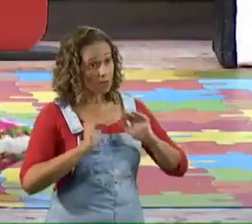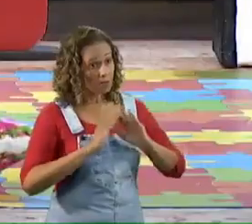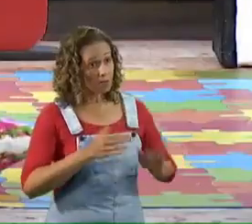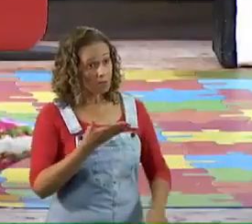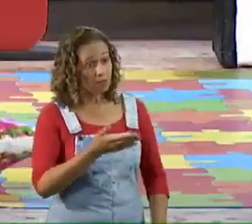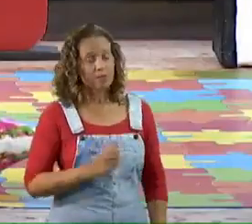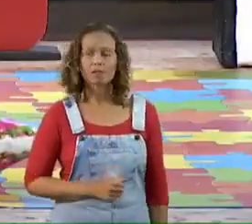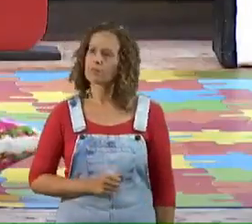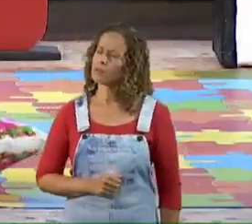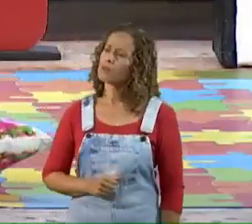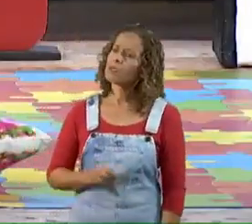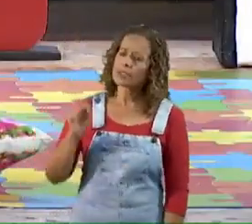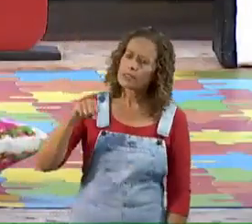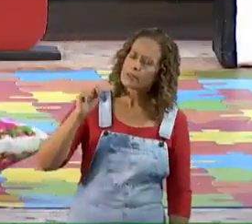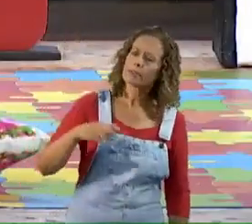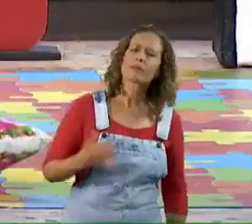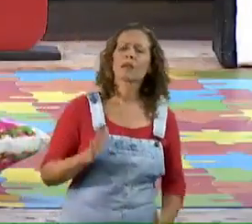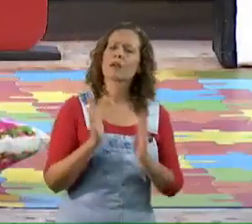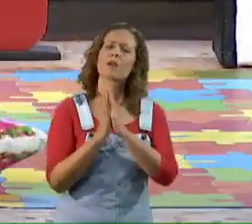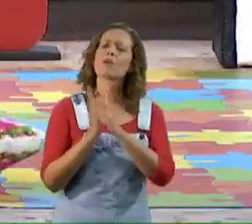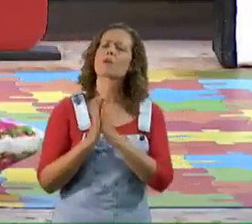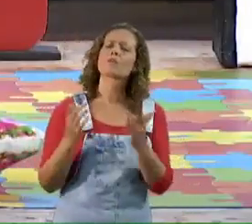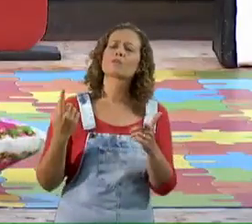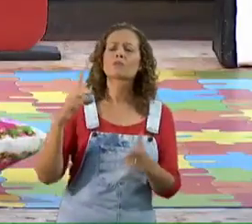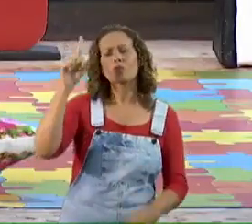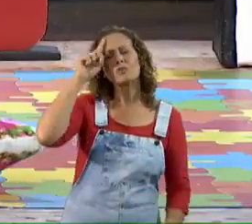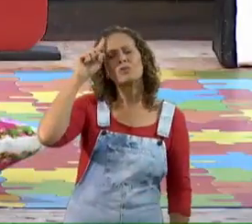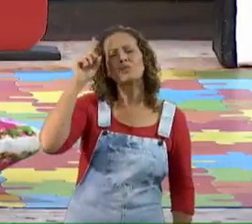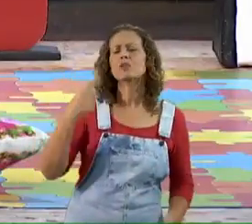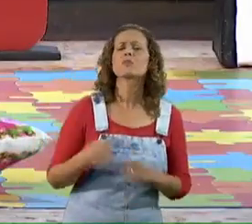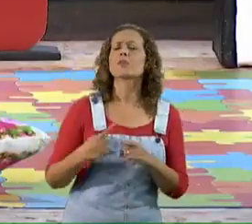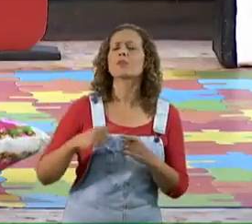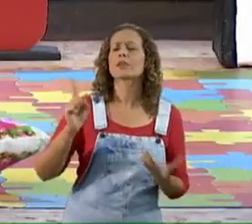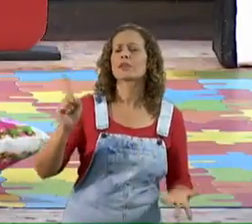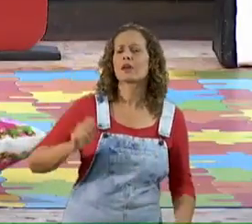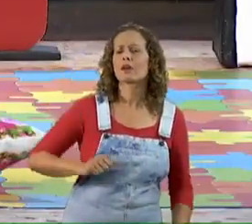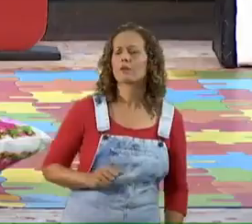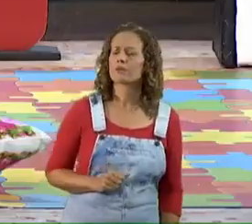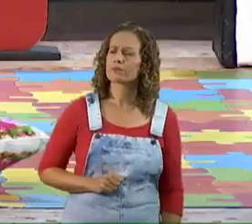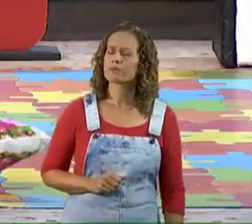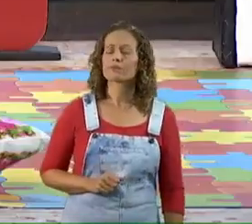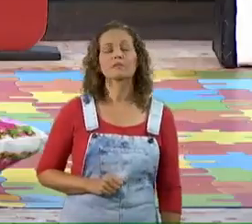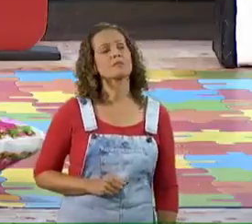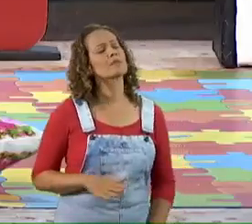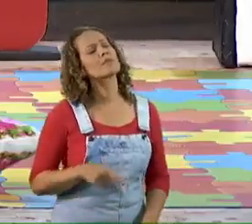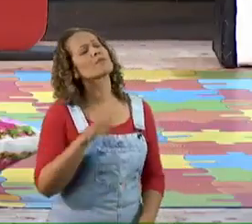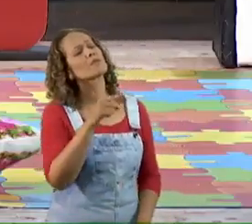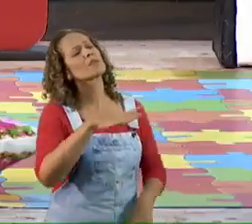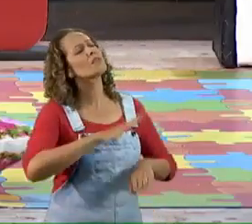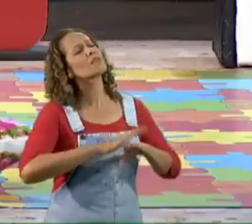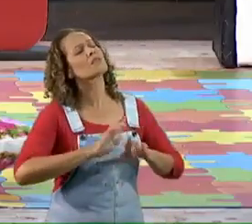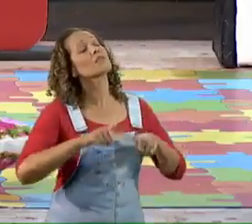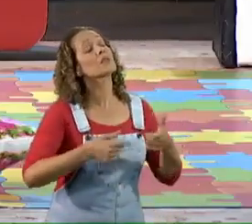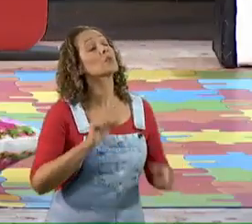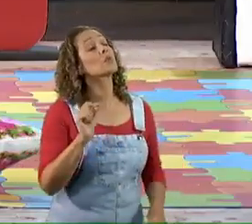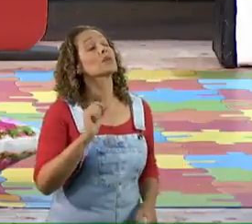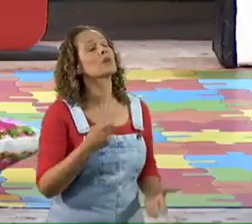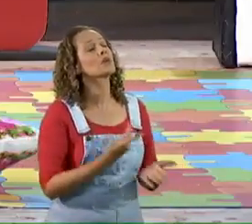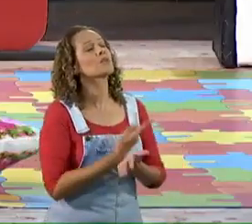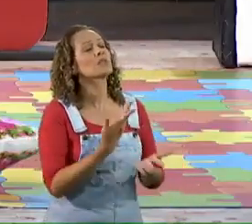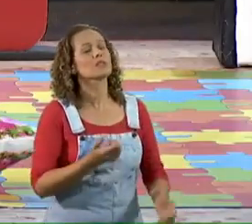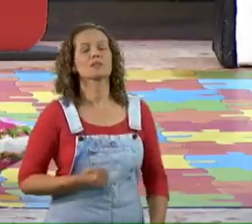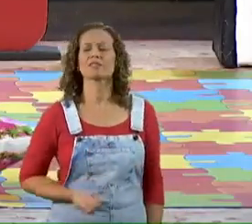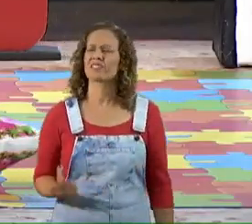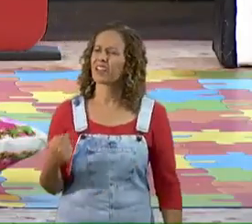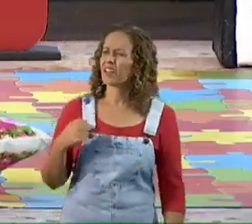É claro, eu oro isso todo dia, por que não? Melissa, e o que você tem feito para que isso aconteça?